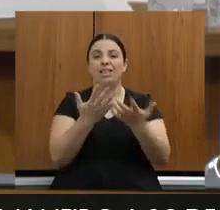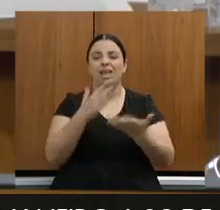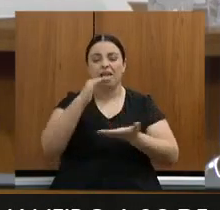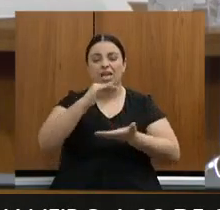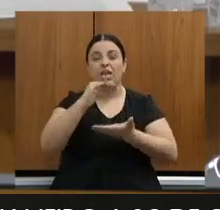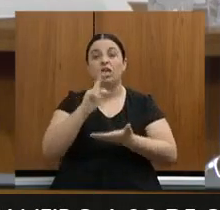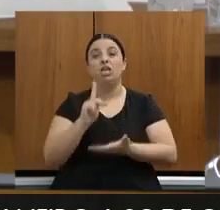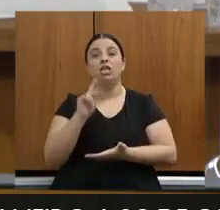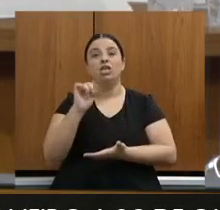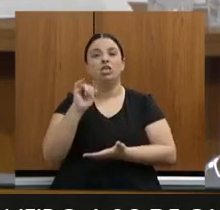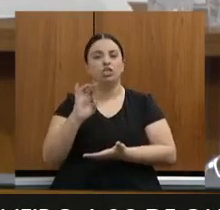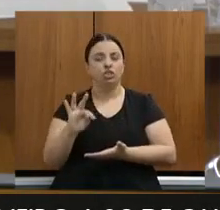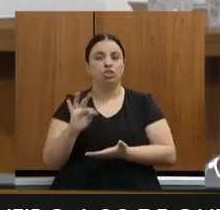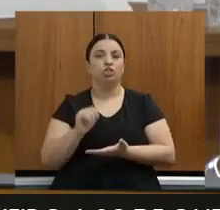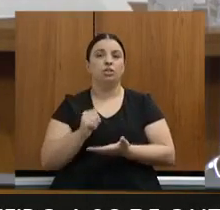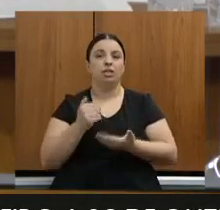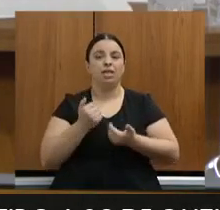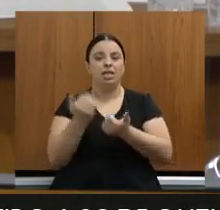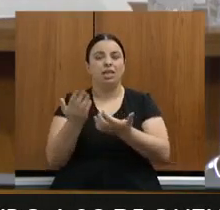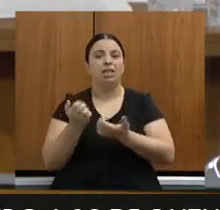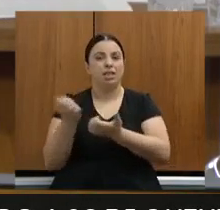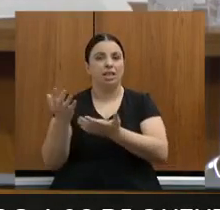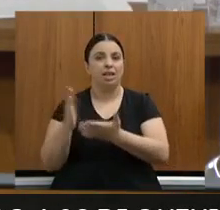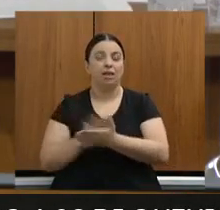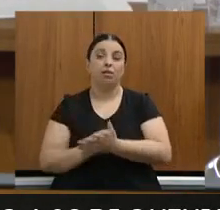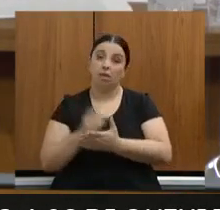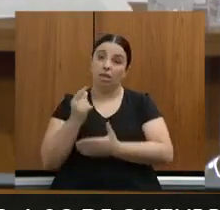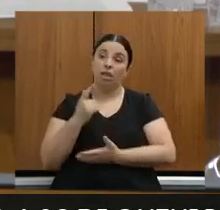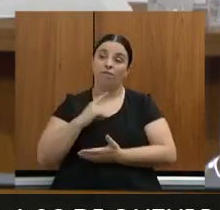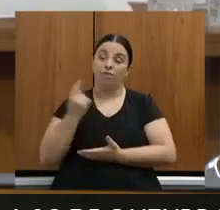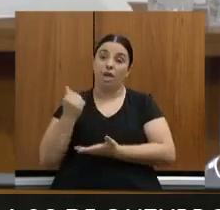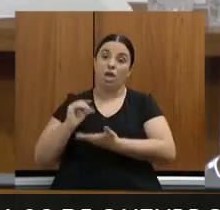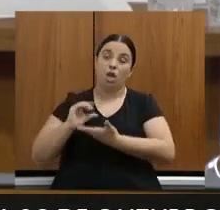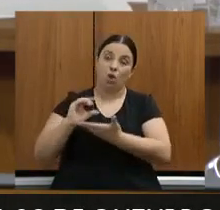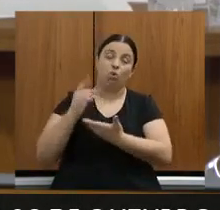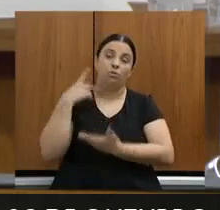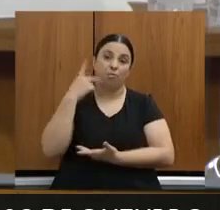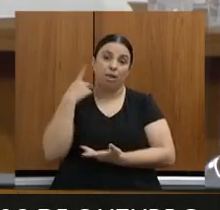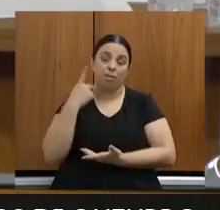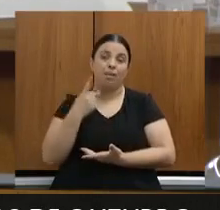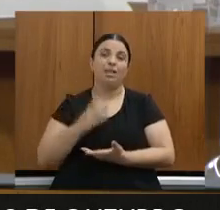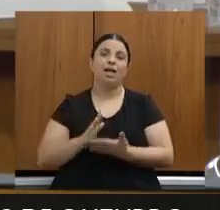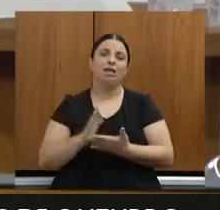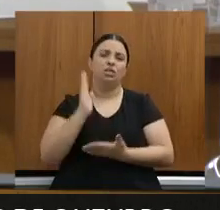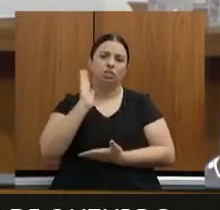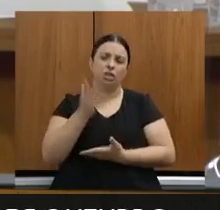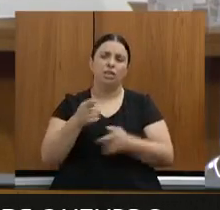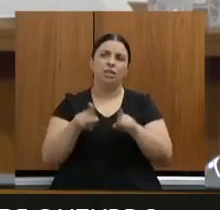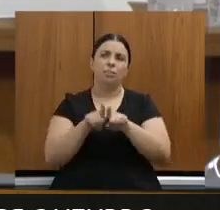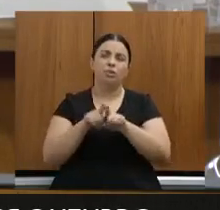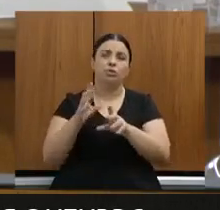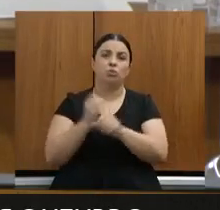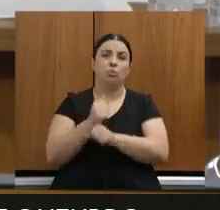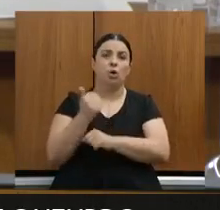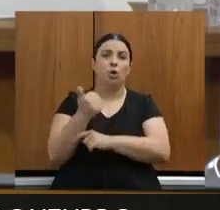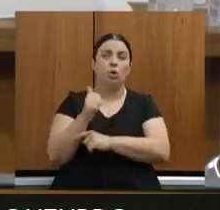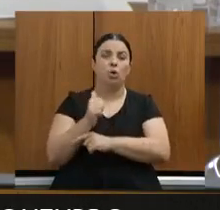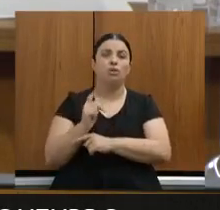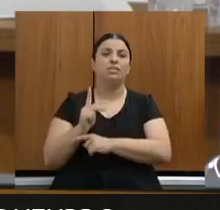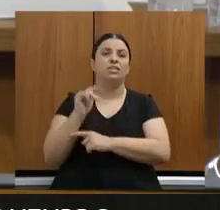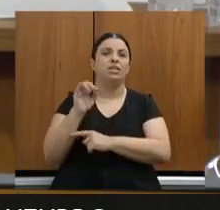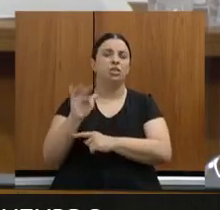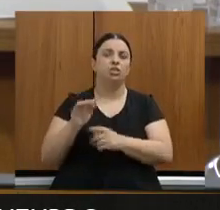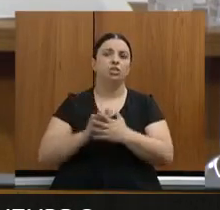parlamentares e mais 11,5 kit que já foram doados aqui compostos com 165 barracas